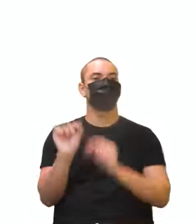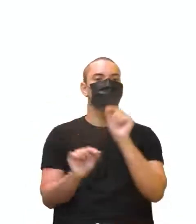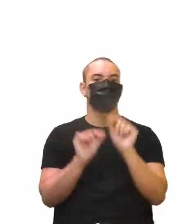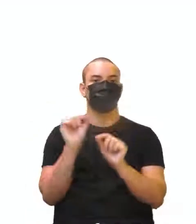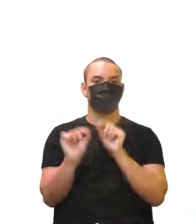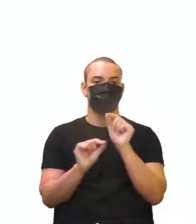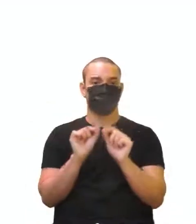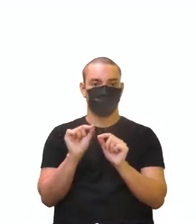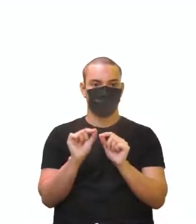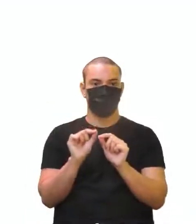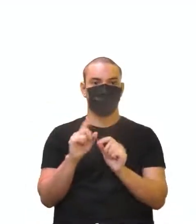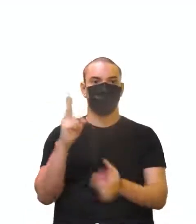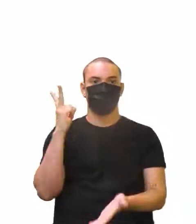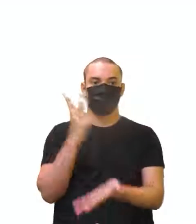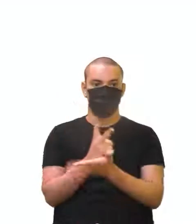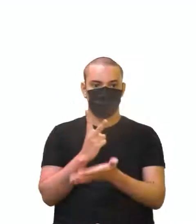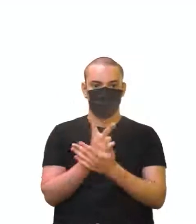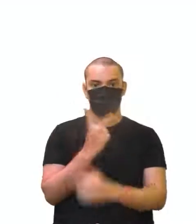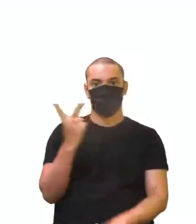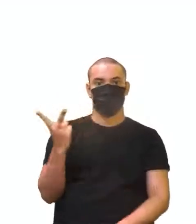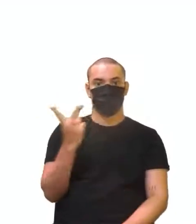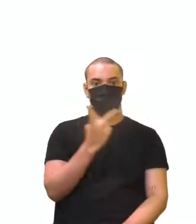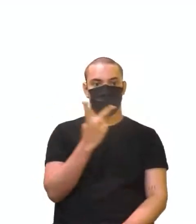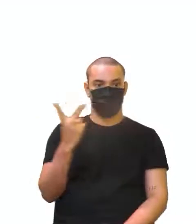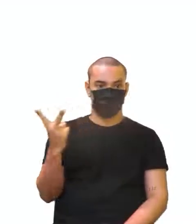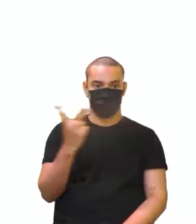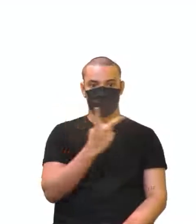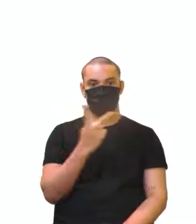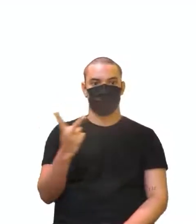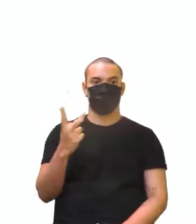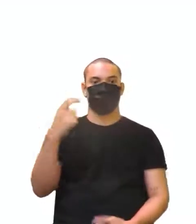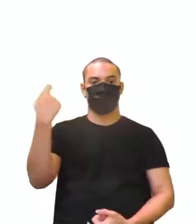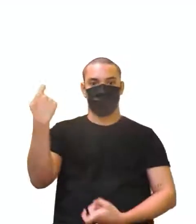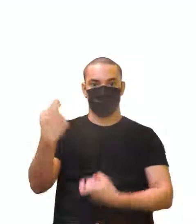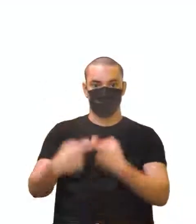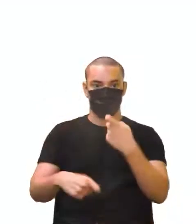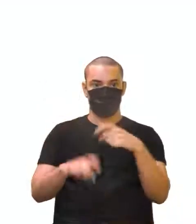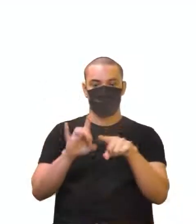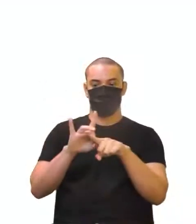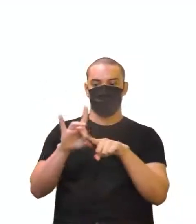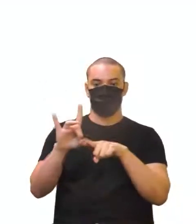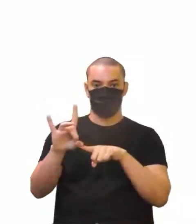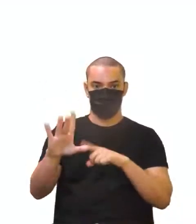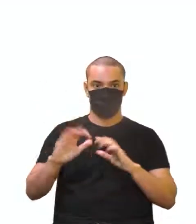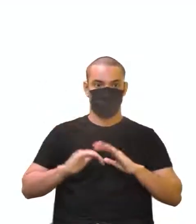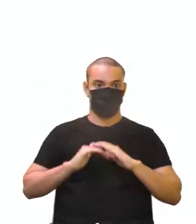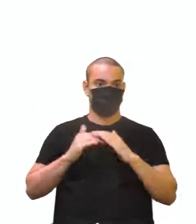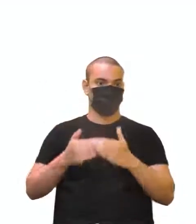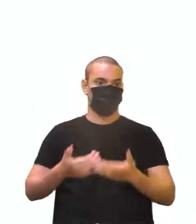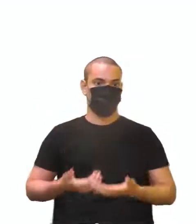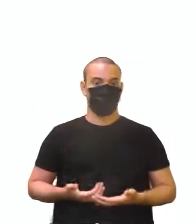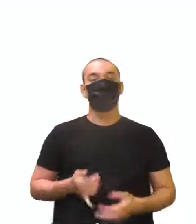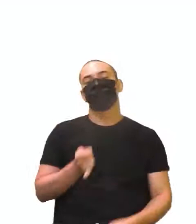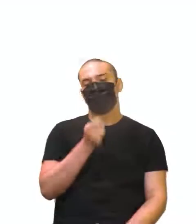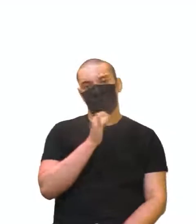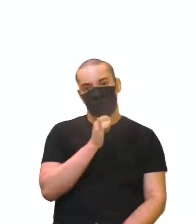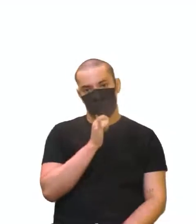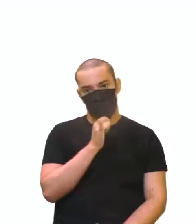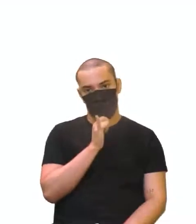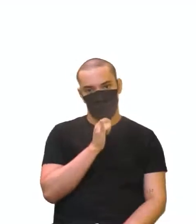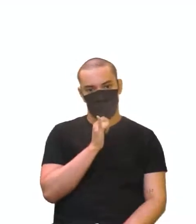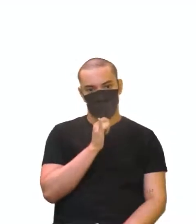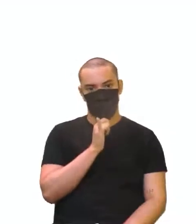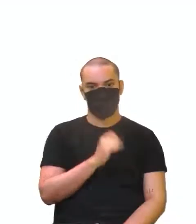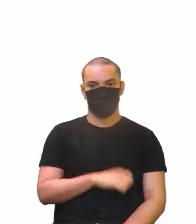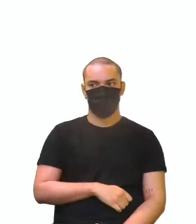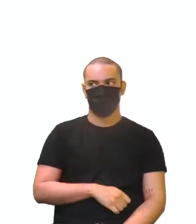cada vez que esses indivíduos se reproduzirem, tá? Ah, mas ela só teve, por exemplo, olha para